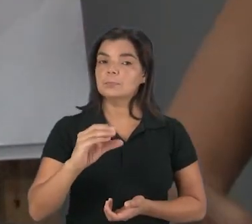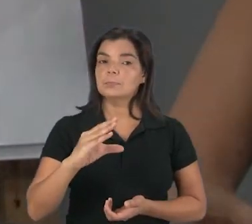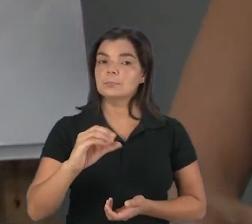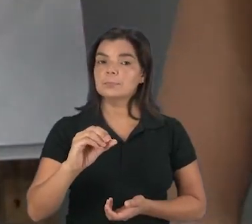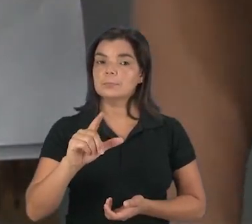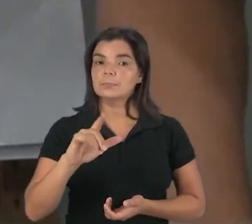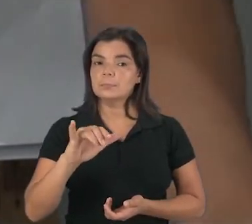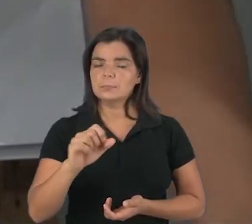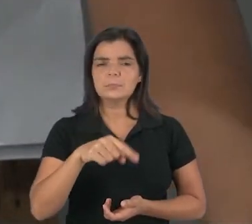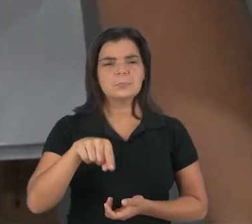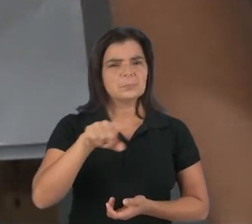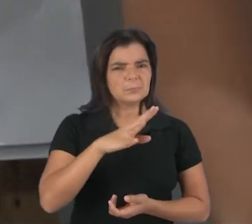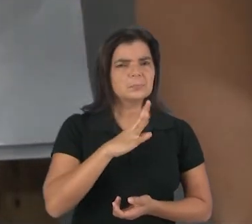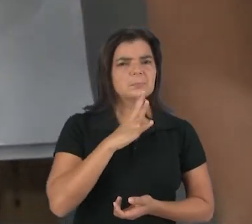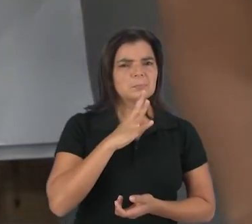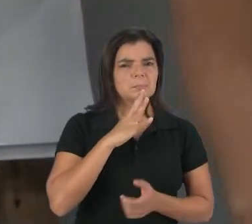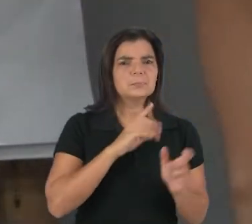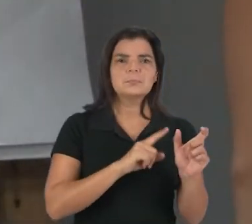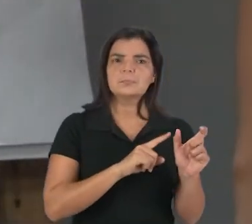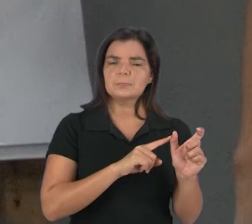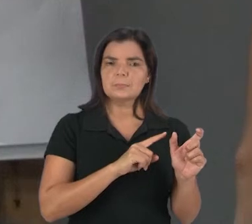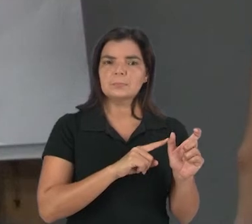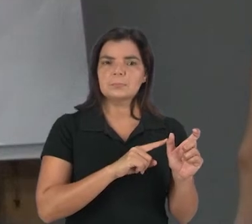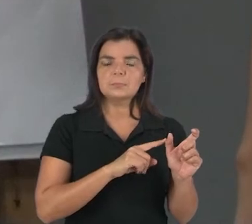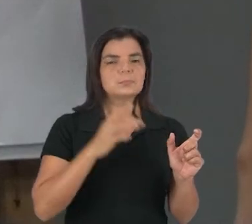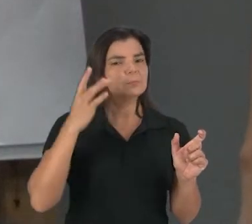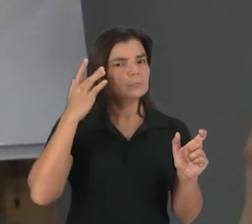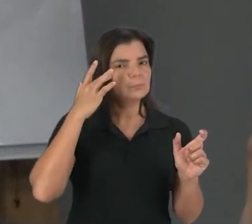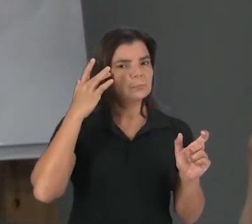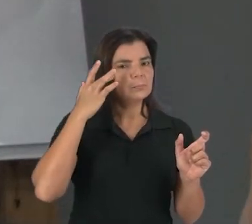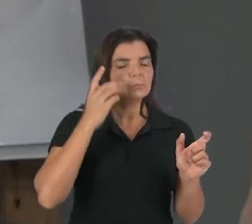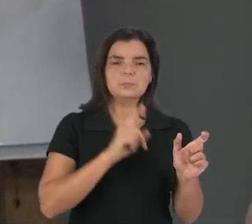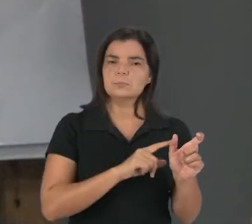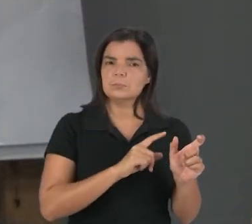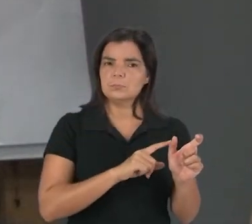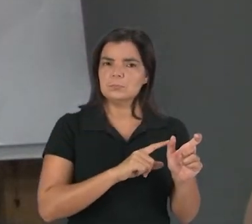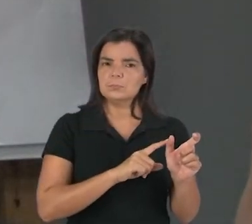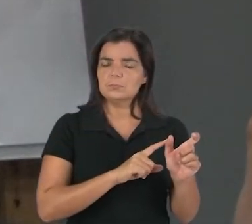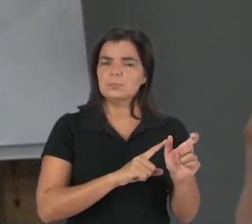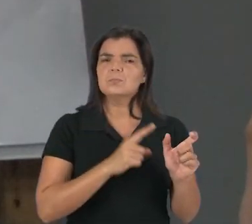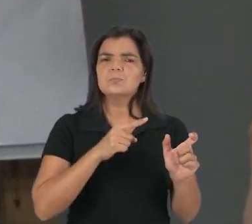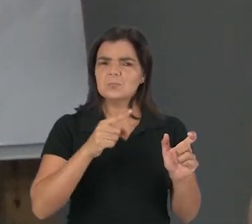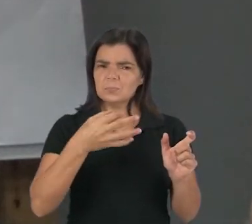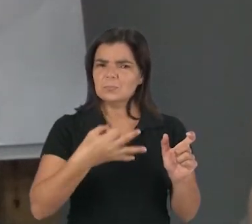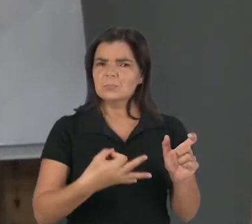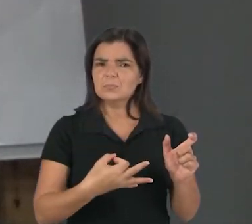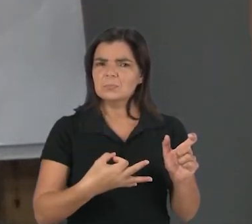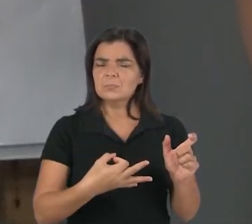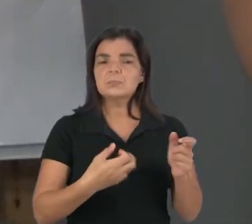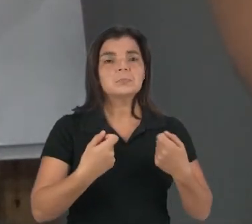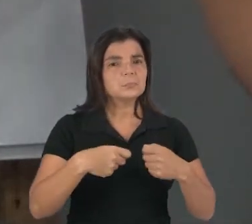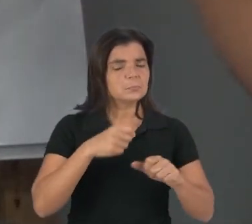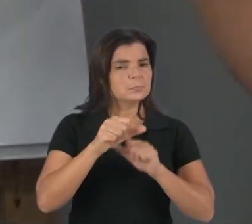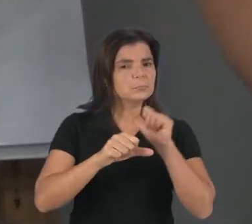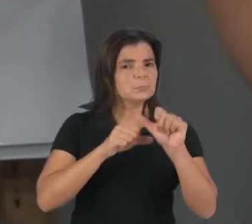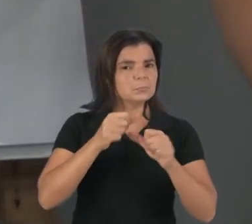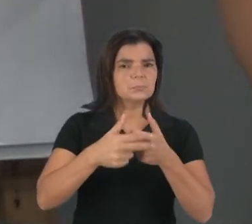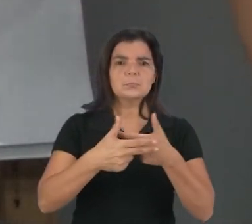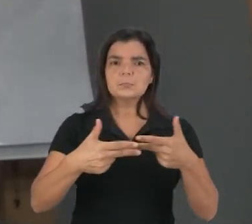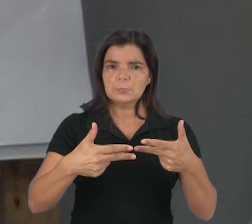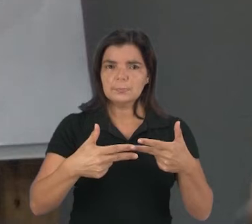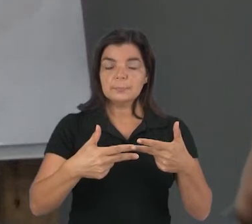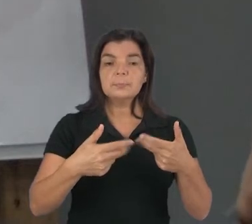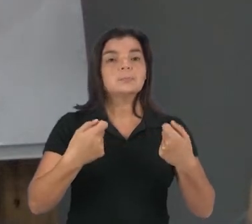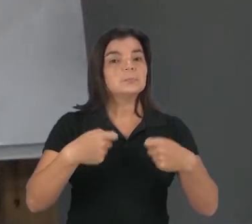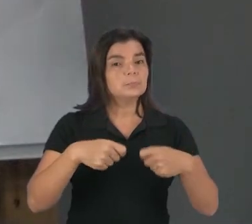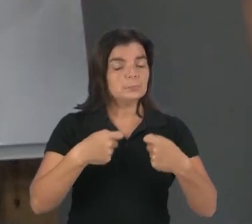bem. Você conhece essas palavras? Será que essas palavras estão com o som correto? Precisa modificar alguma